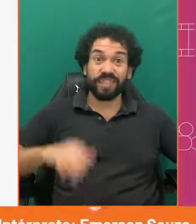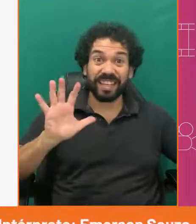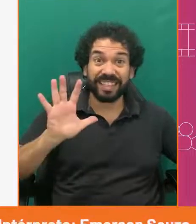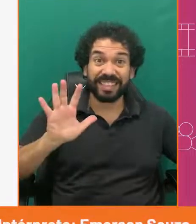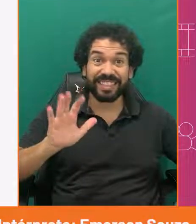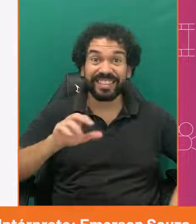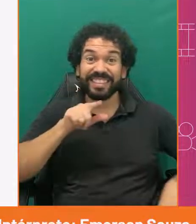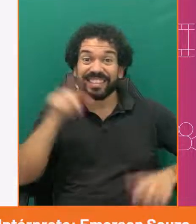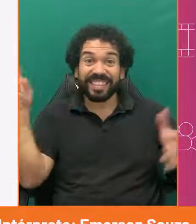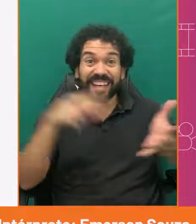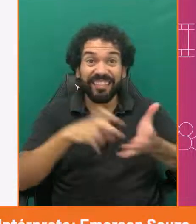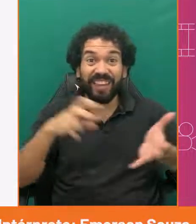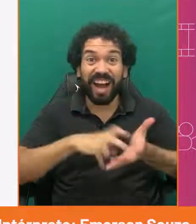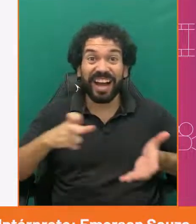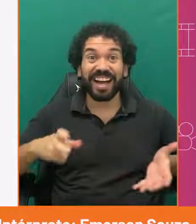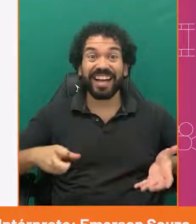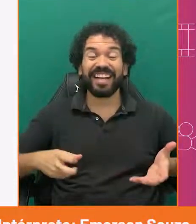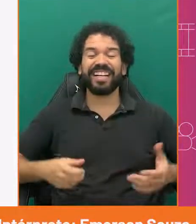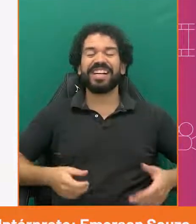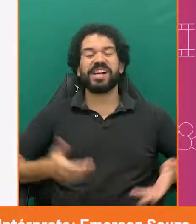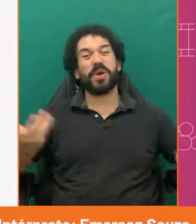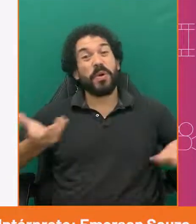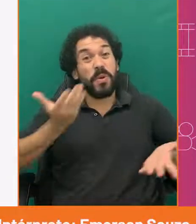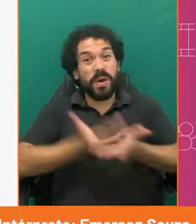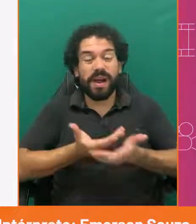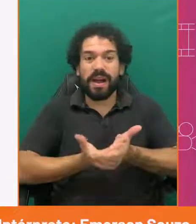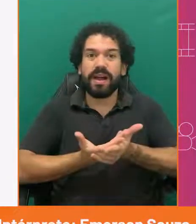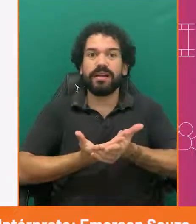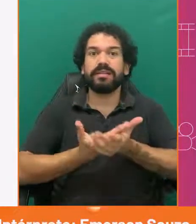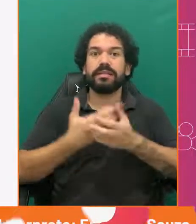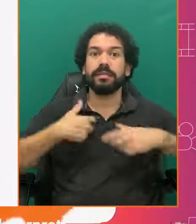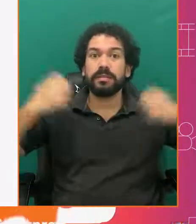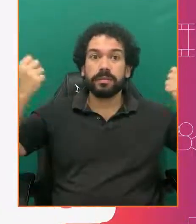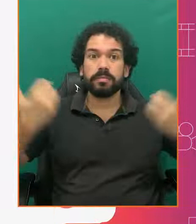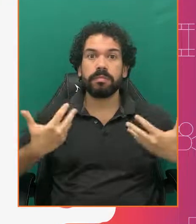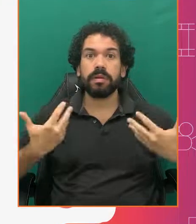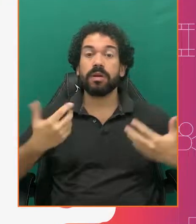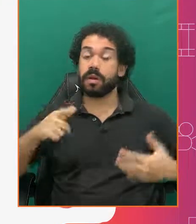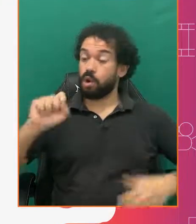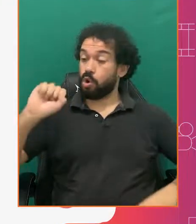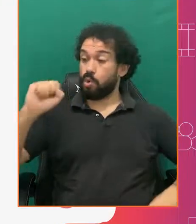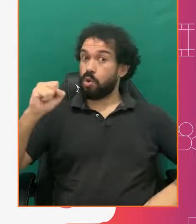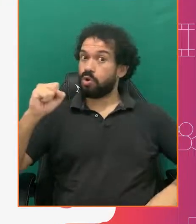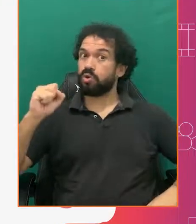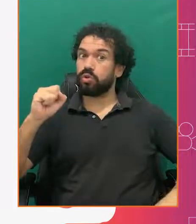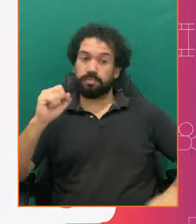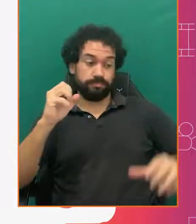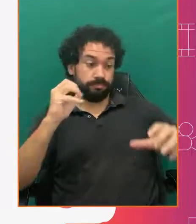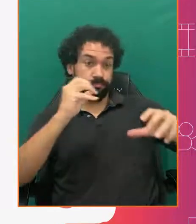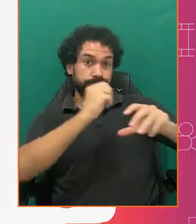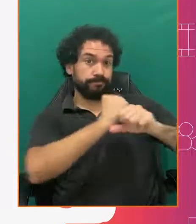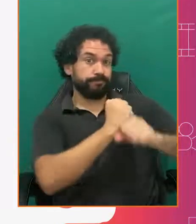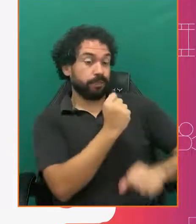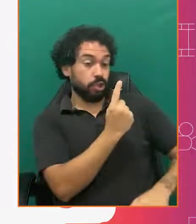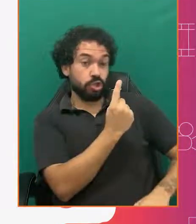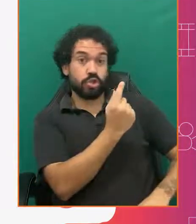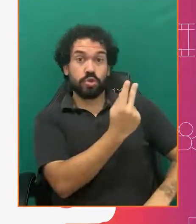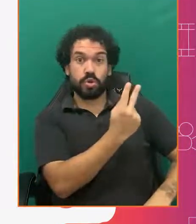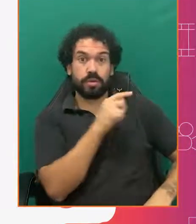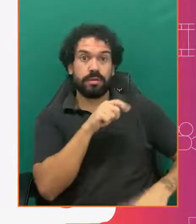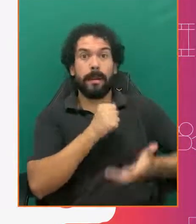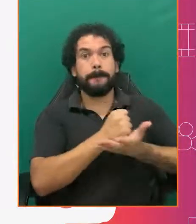E aí, pessoal, animados? Nessa unidade eu vou falar sobre o 8º dos 12